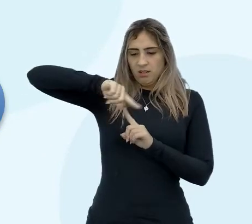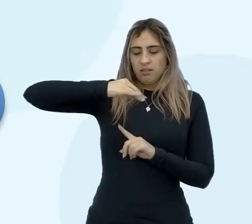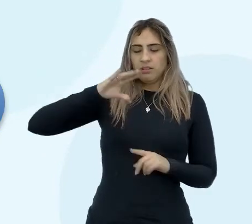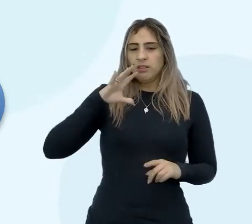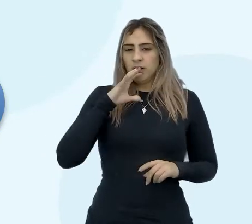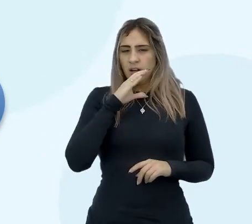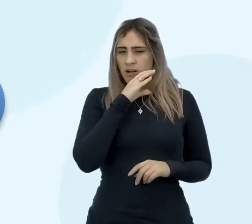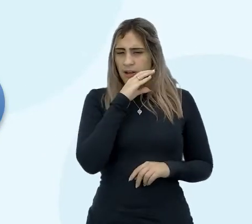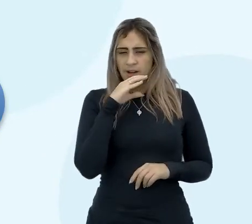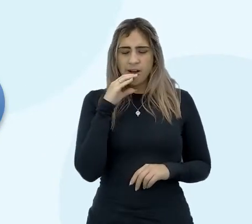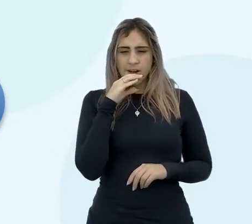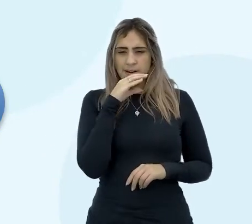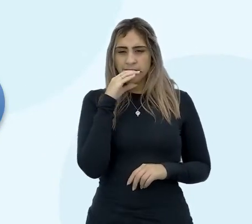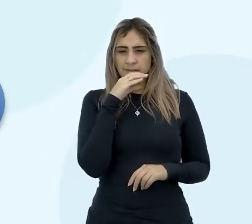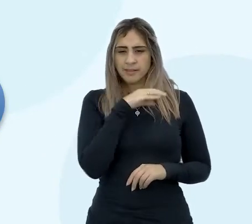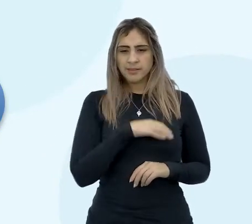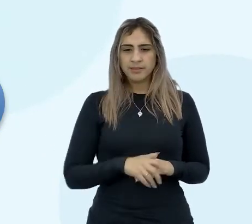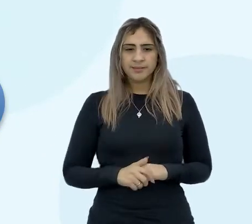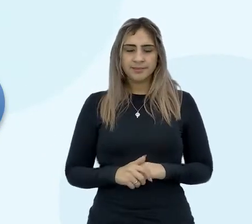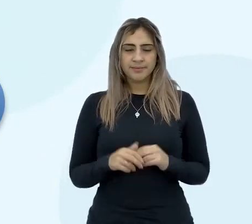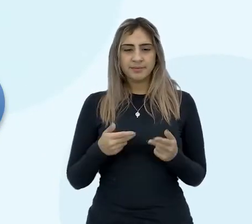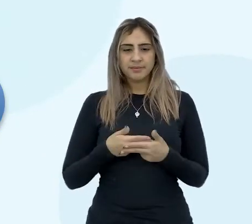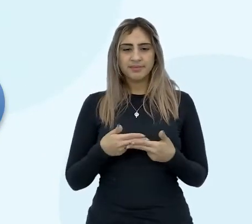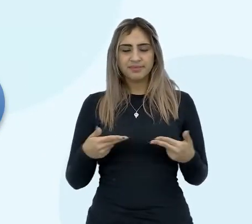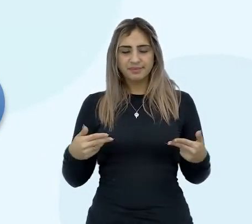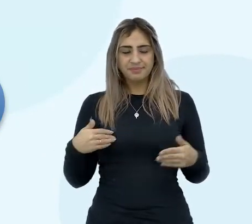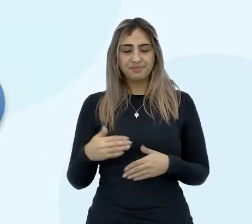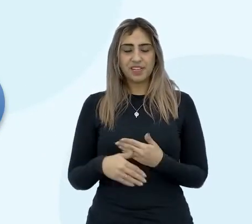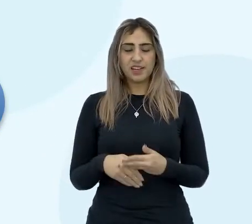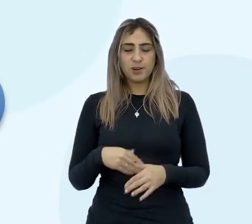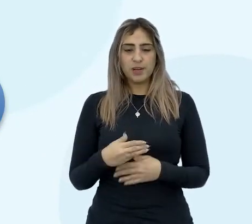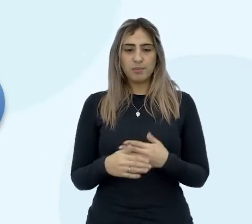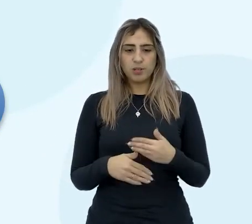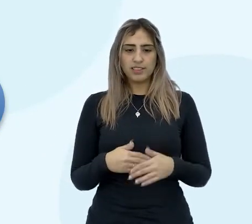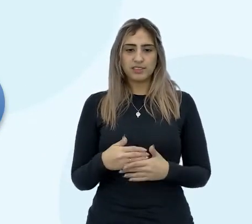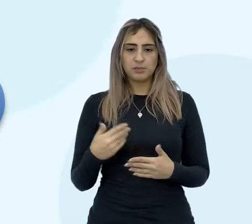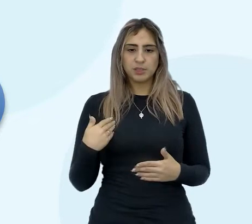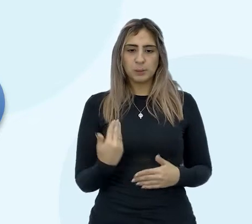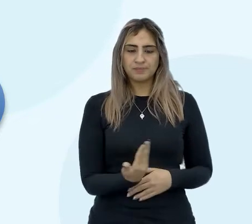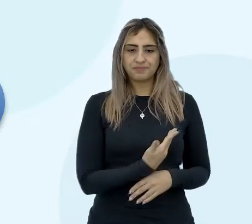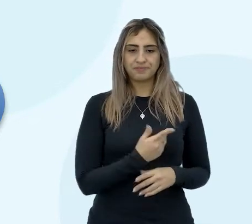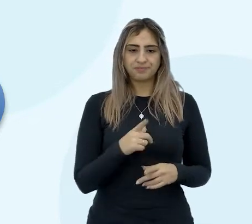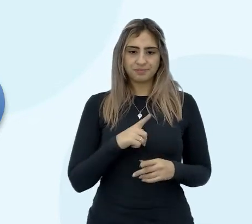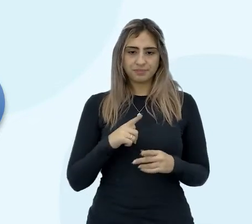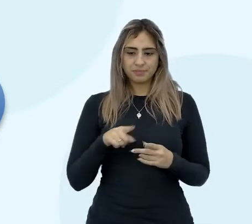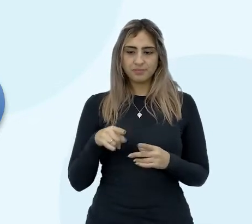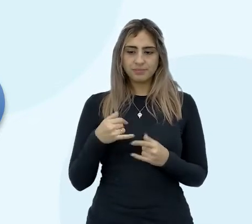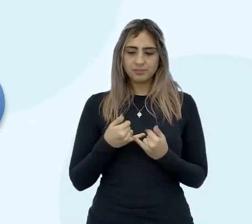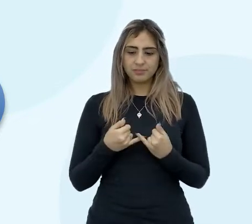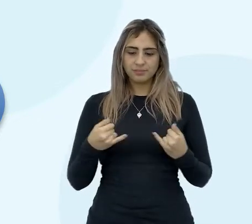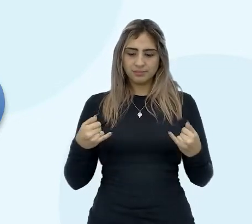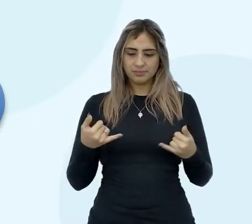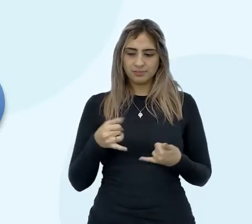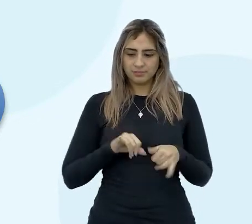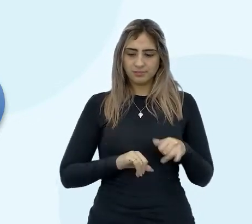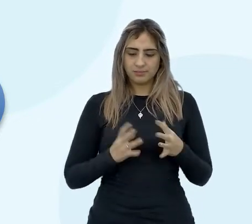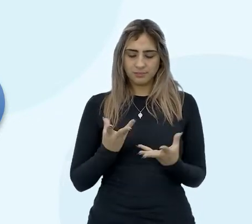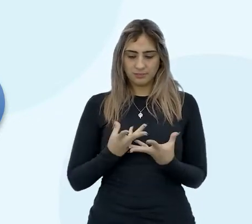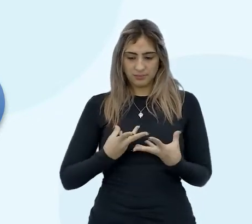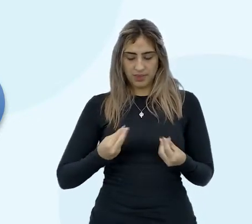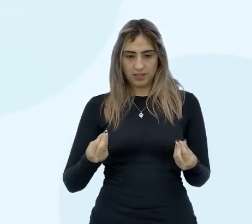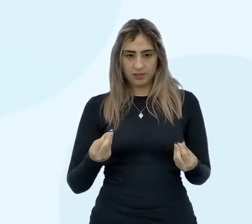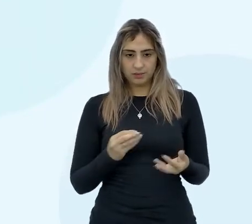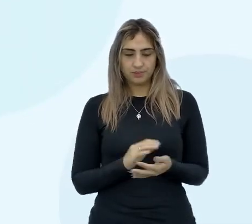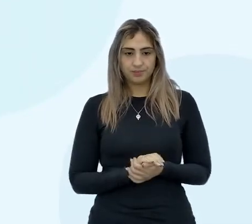quente. Então, aquele gás todo ali, né? Queria sair rapidamente. Então, você percebe que tem gás ali dentro do líquido. Beleza?